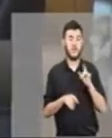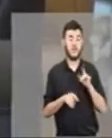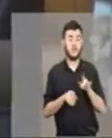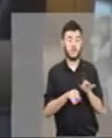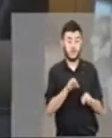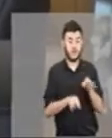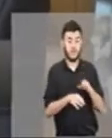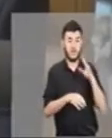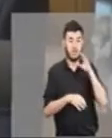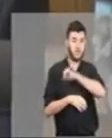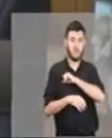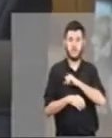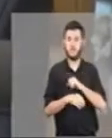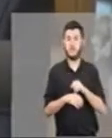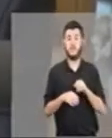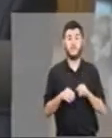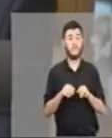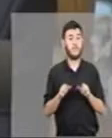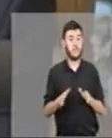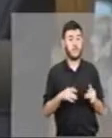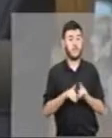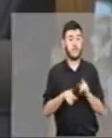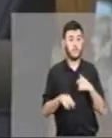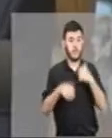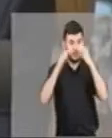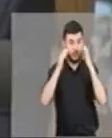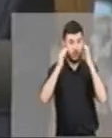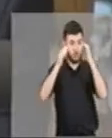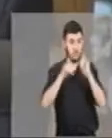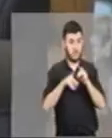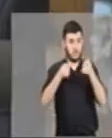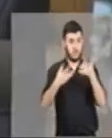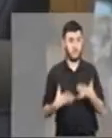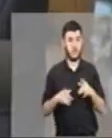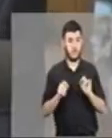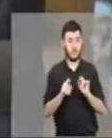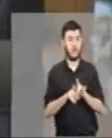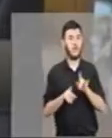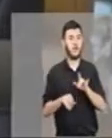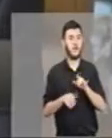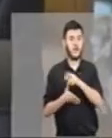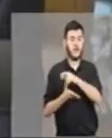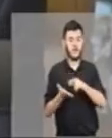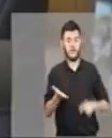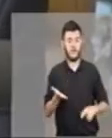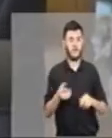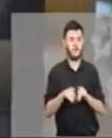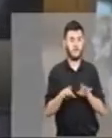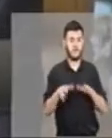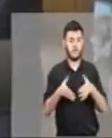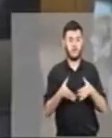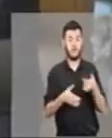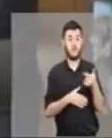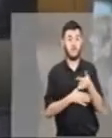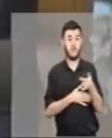E deu-me a honra de mencionar um precedente que eu próprio fui relator na 42ª turma, o HC